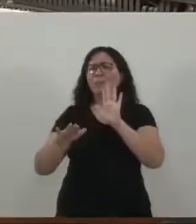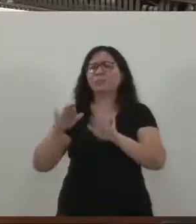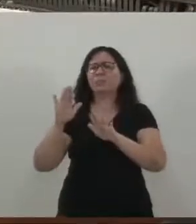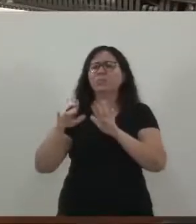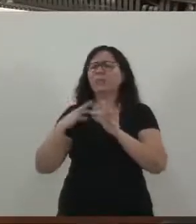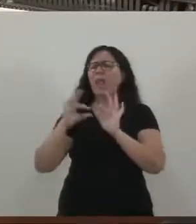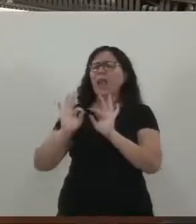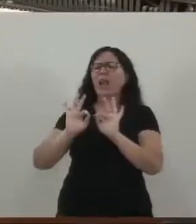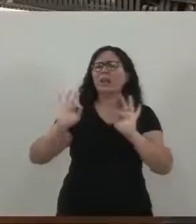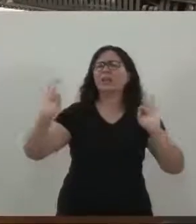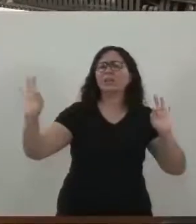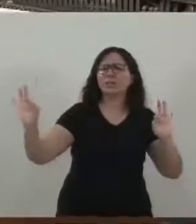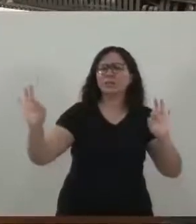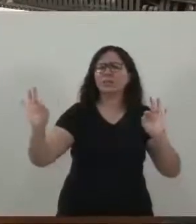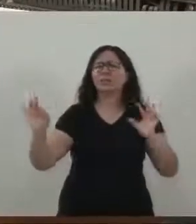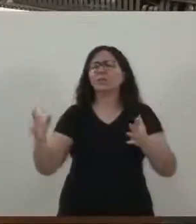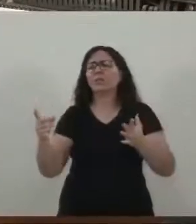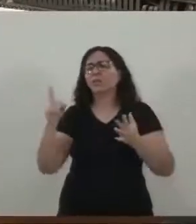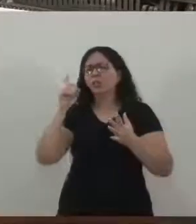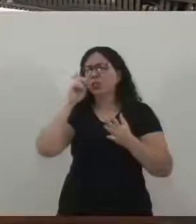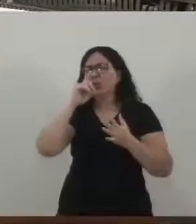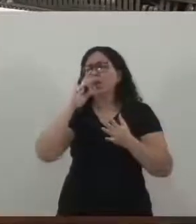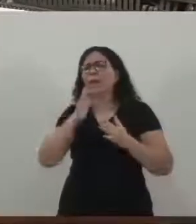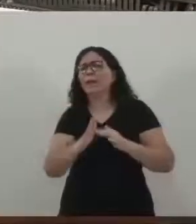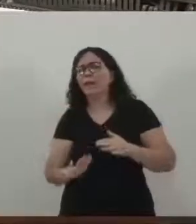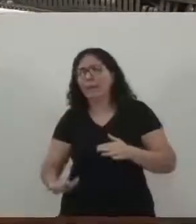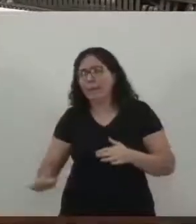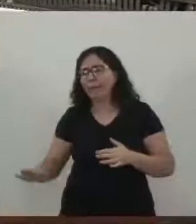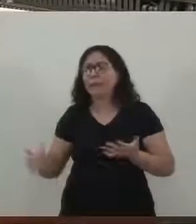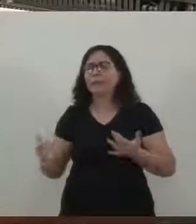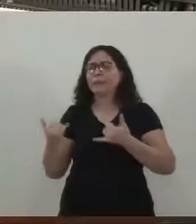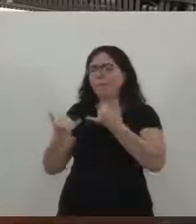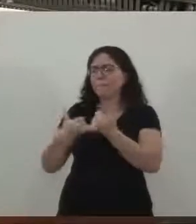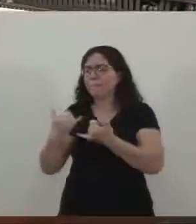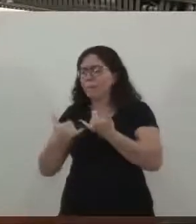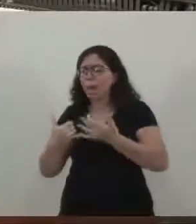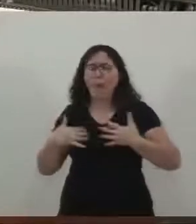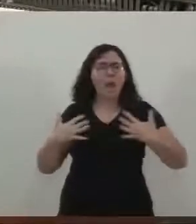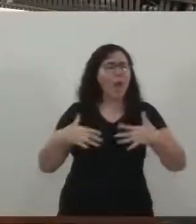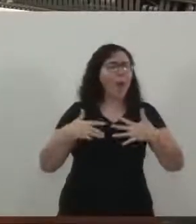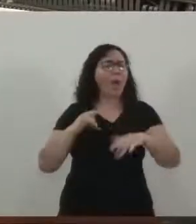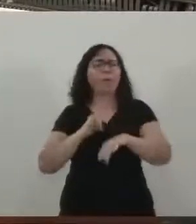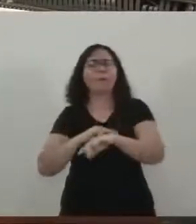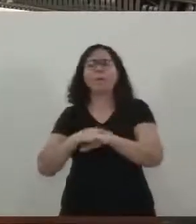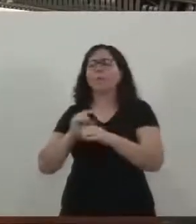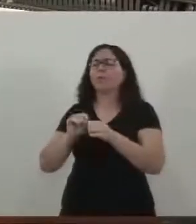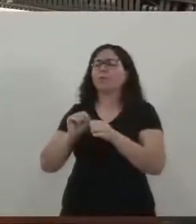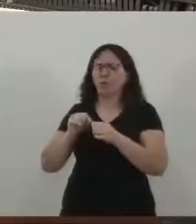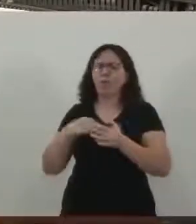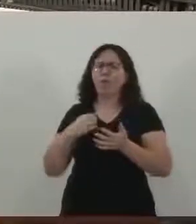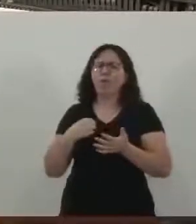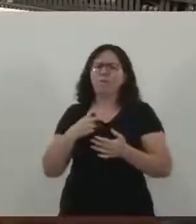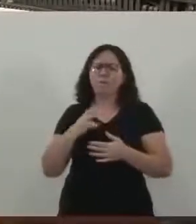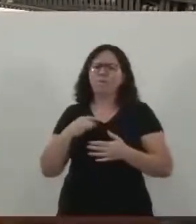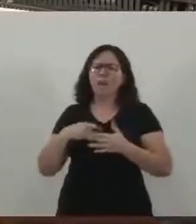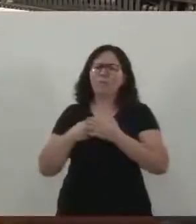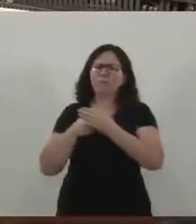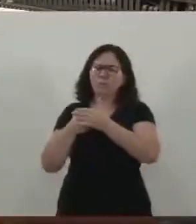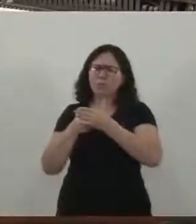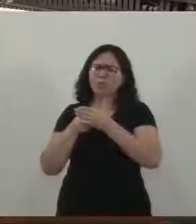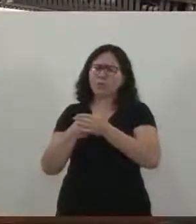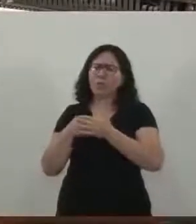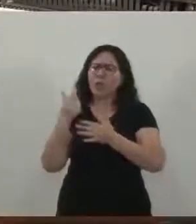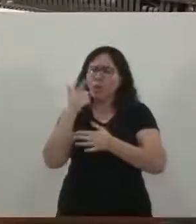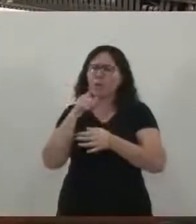pelo distanciamento, né, Marcelo? Acaba tendo dificuldade com criança, inclusive no parquinho e tudo mais. Então estarei brigando aí com o